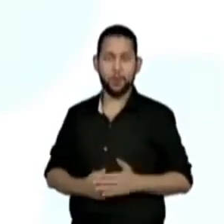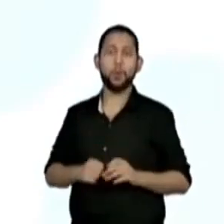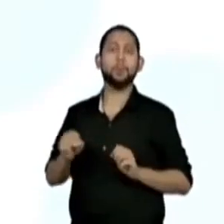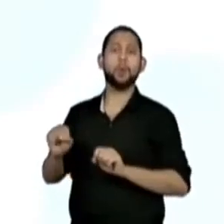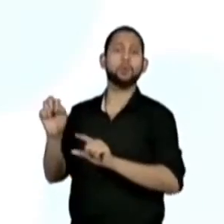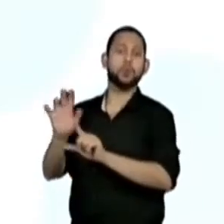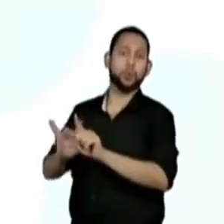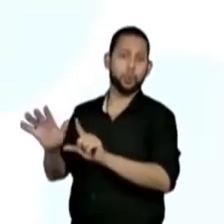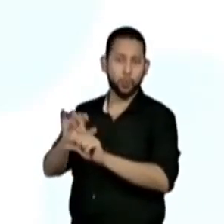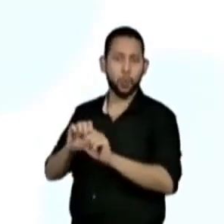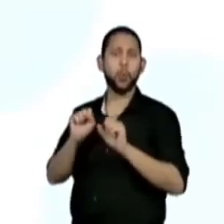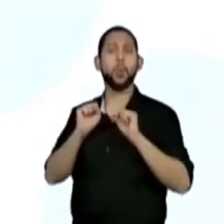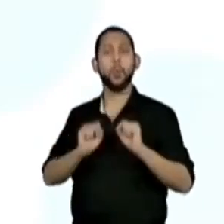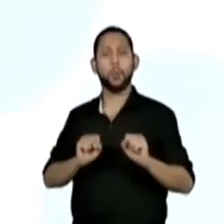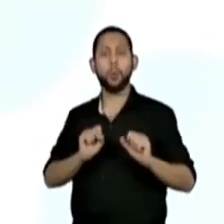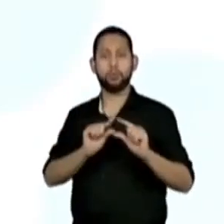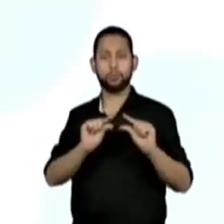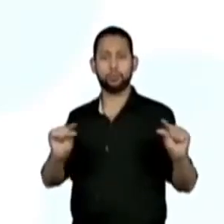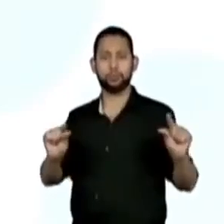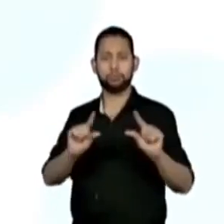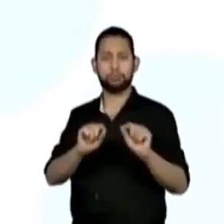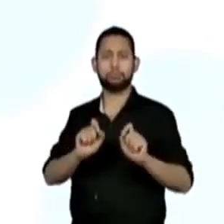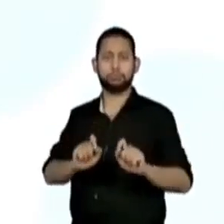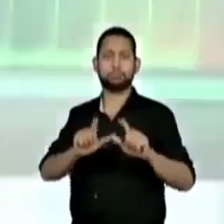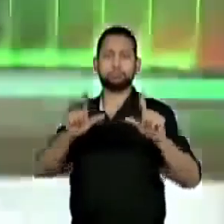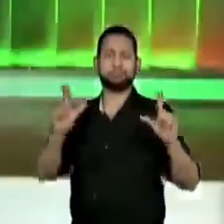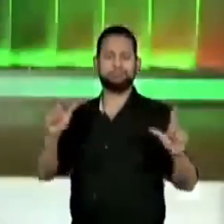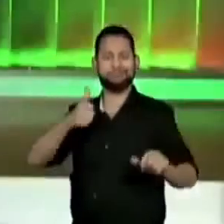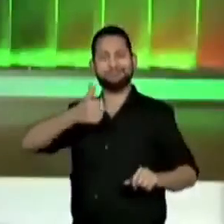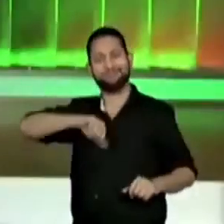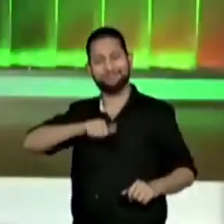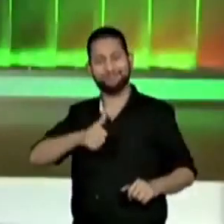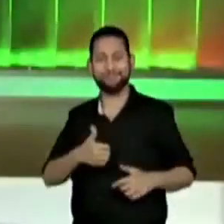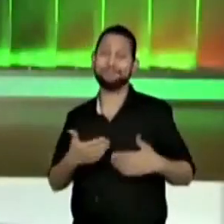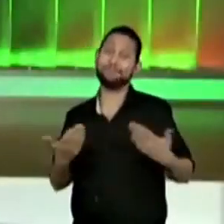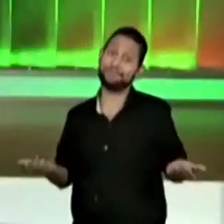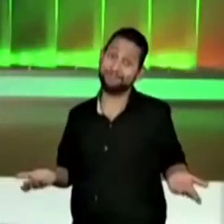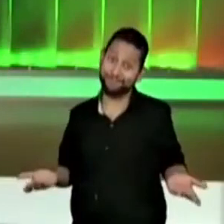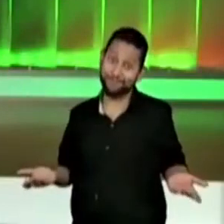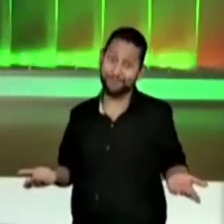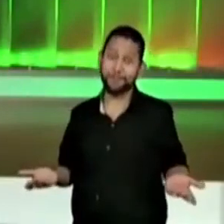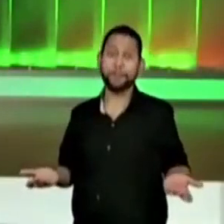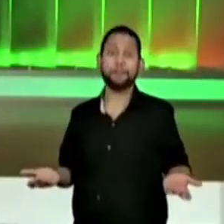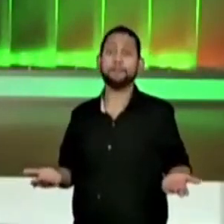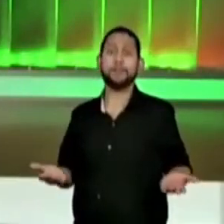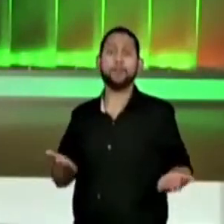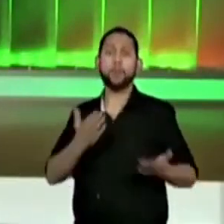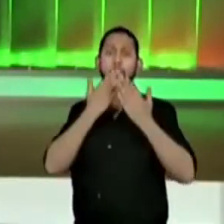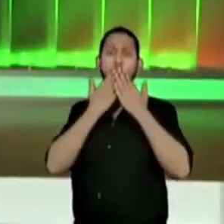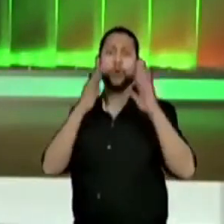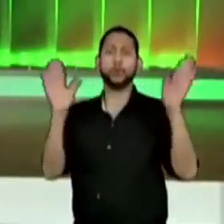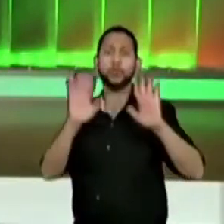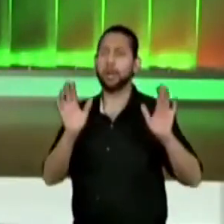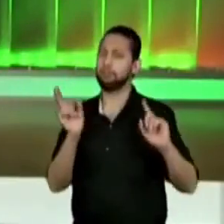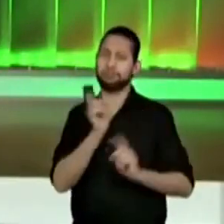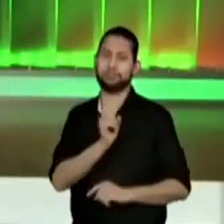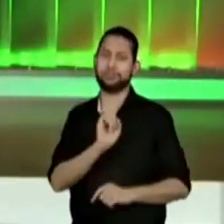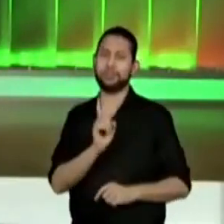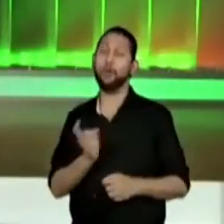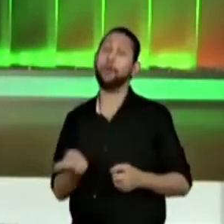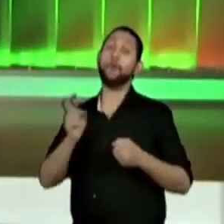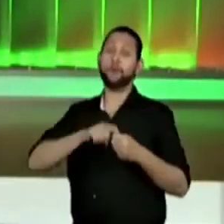Code ou pode avaliar pelo link da telinha E Pois é não vou me despedir porque eu